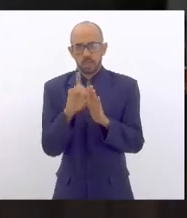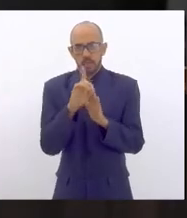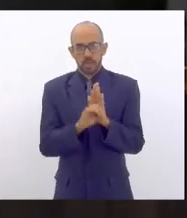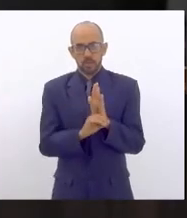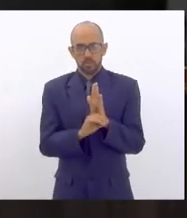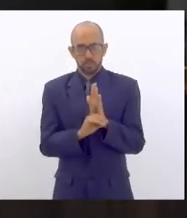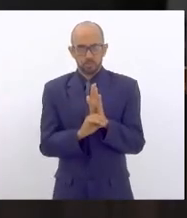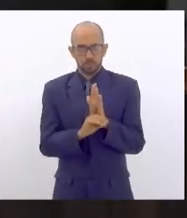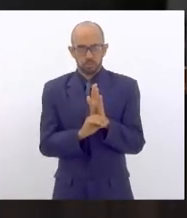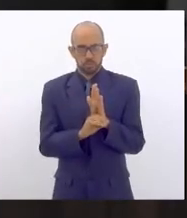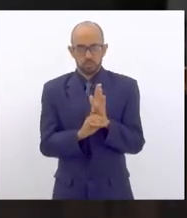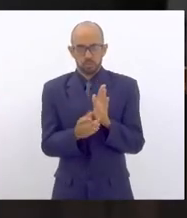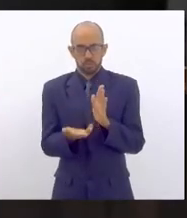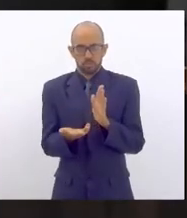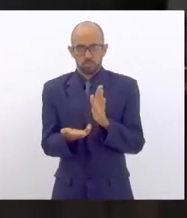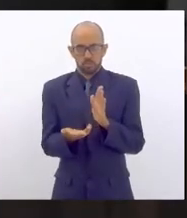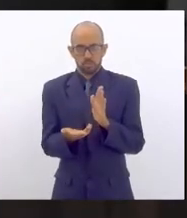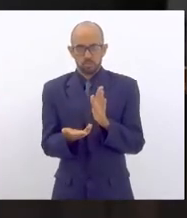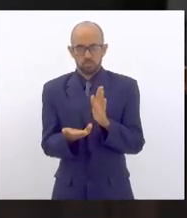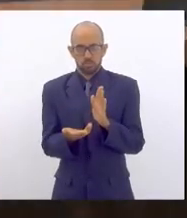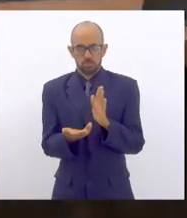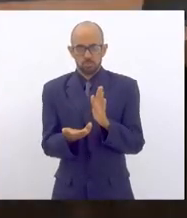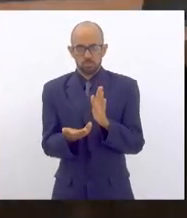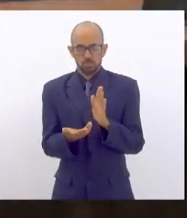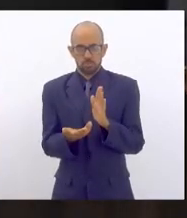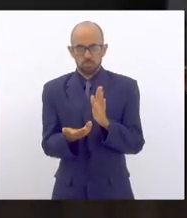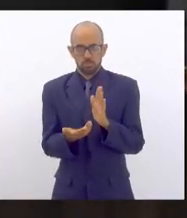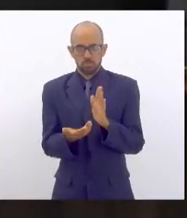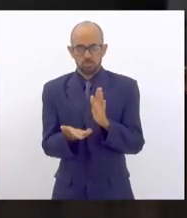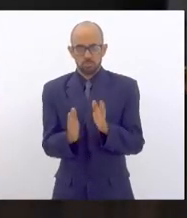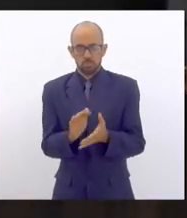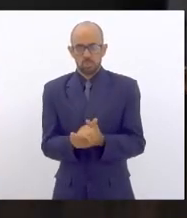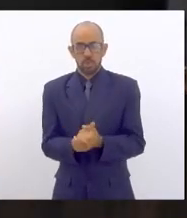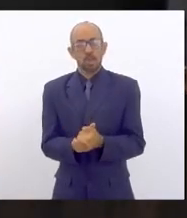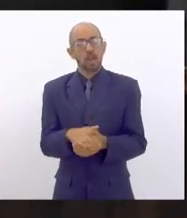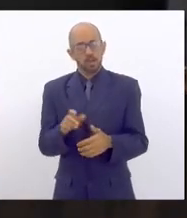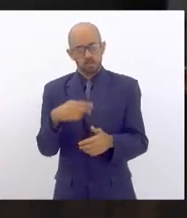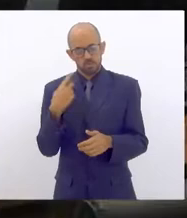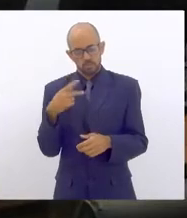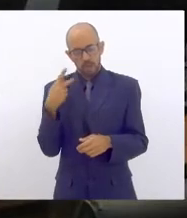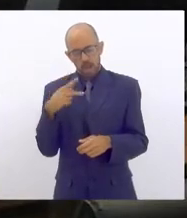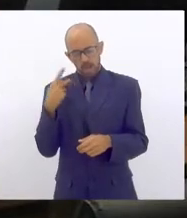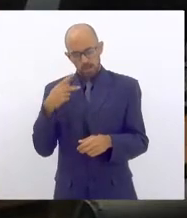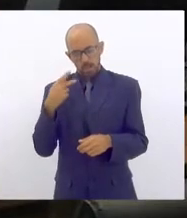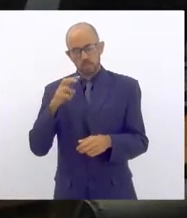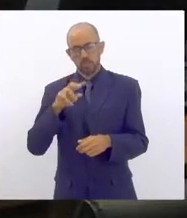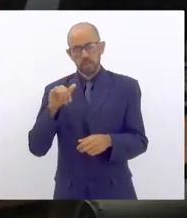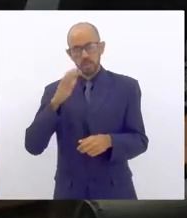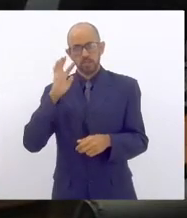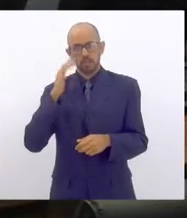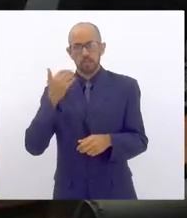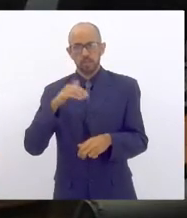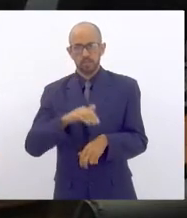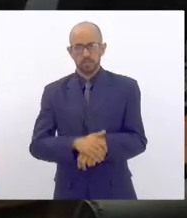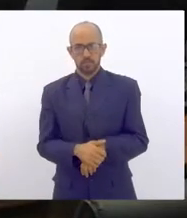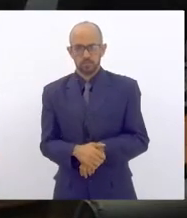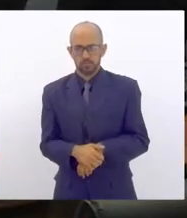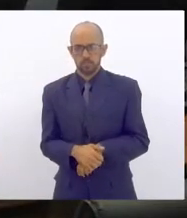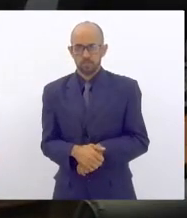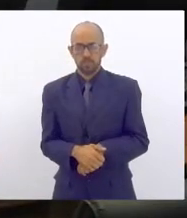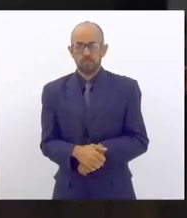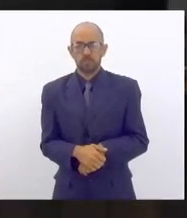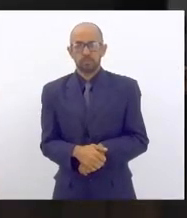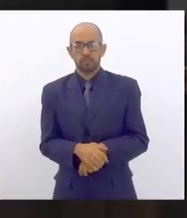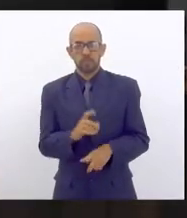Mas vamos... O que importa okay. É que constitucionalidade... o parlamento estadual é que vai definir... Constitucionalidade com emenda. A forma. Depois de discutido com